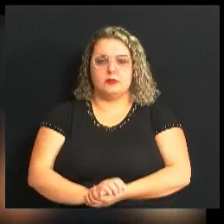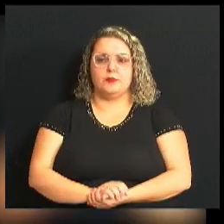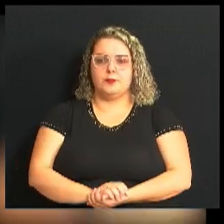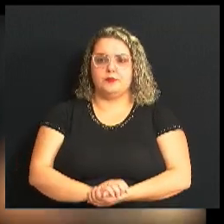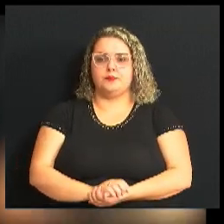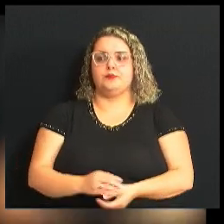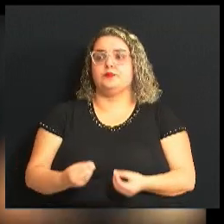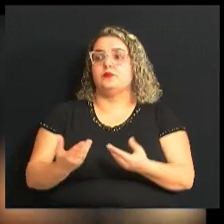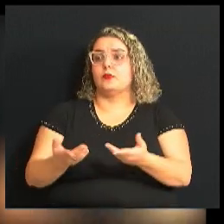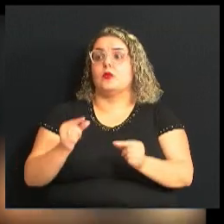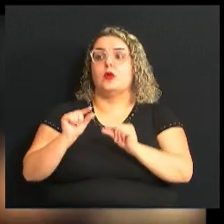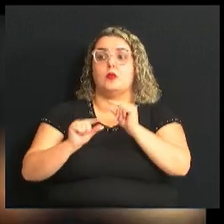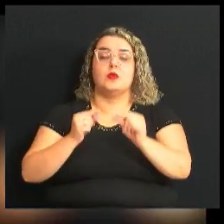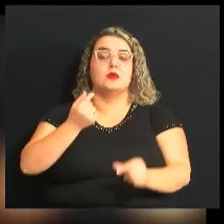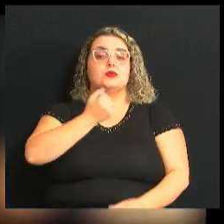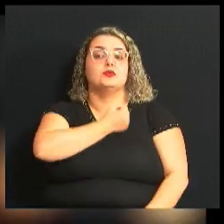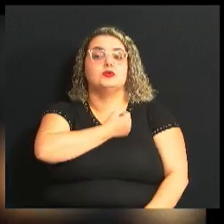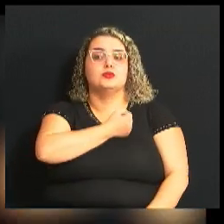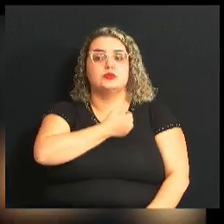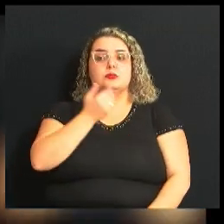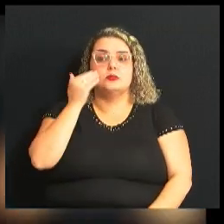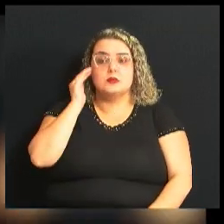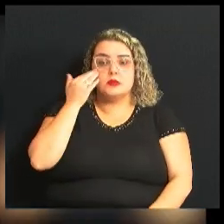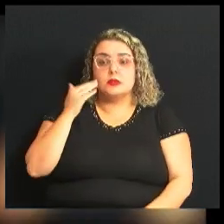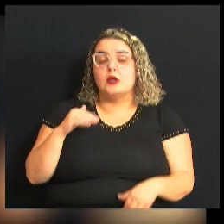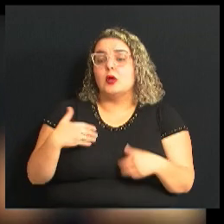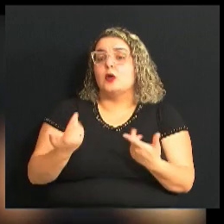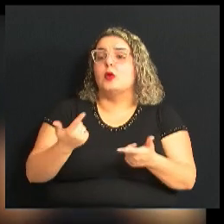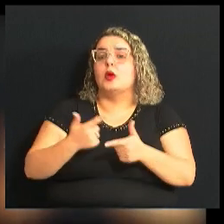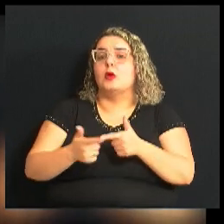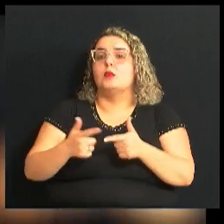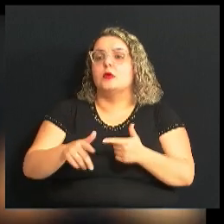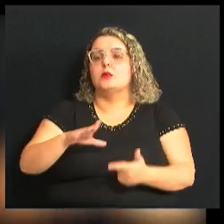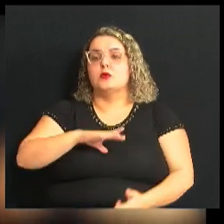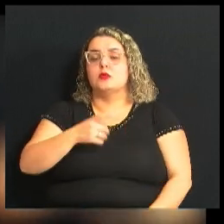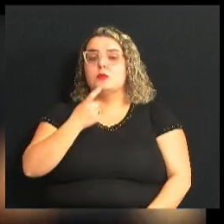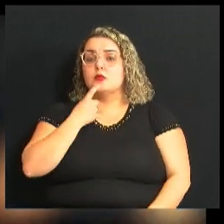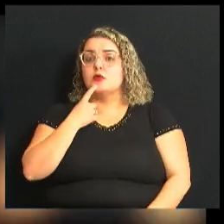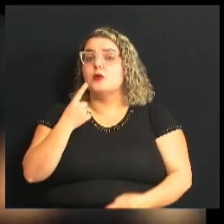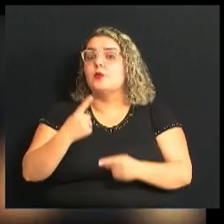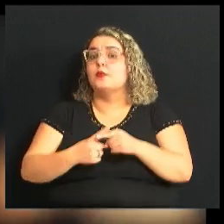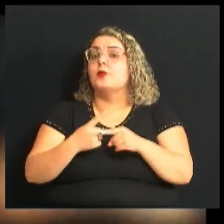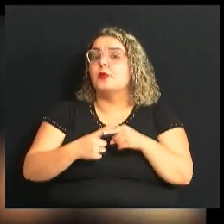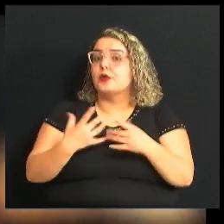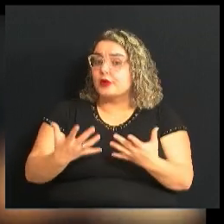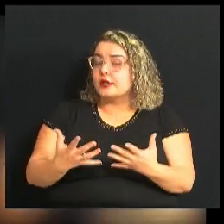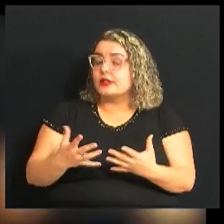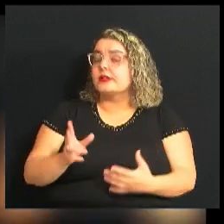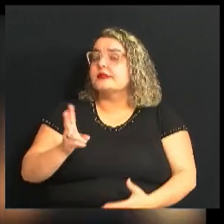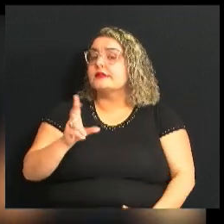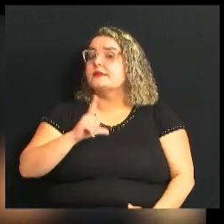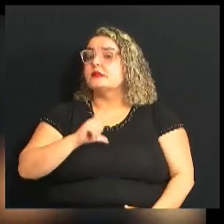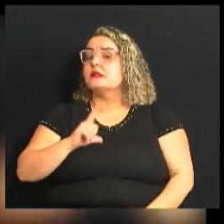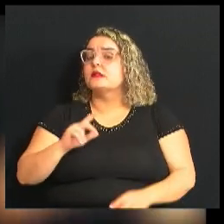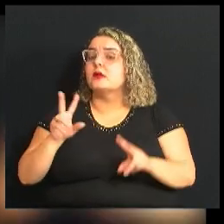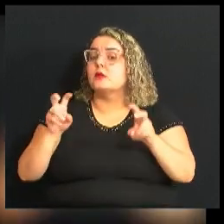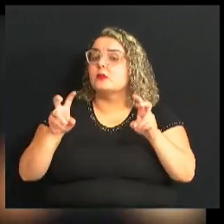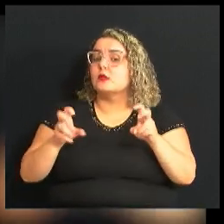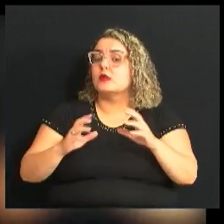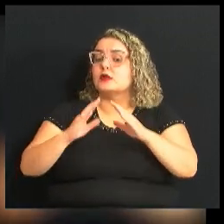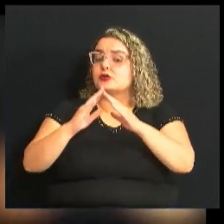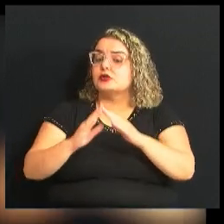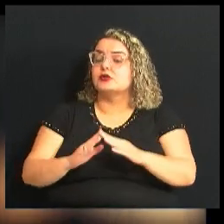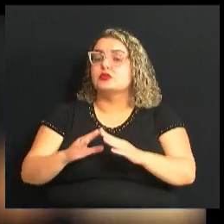aqui um pouquinho dos números agora, para a gente entender qual que é a problemática de Campinas e por que é importante, toda vez que existir uma temática de habitação,